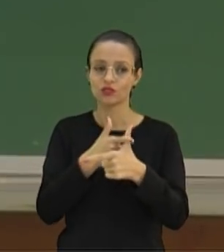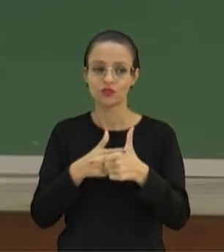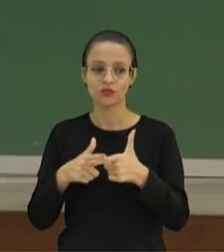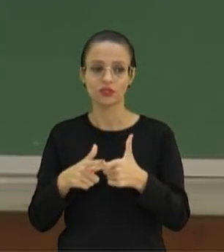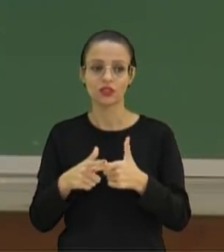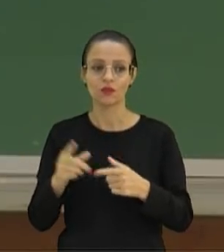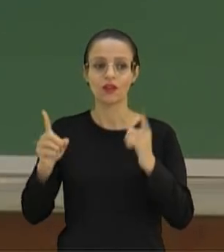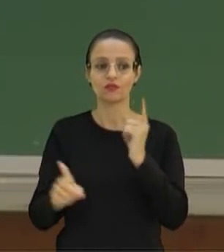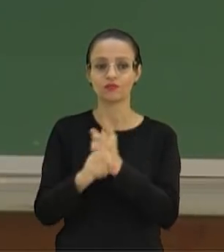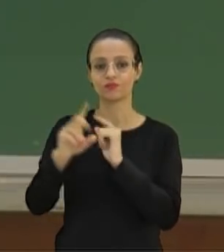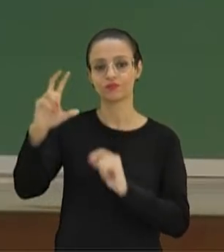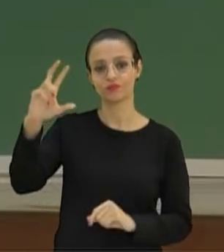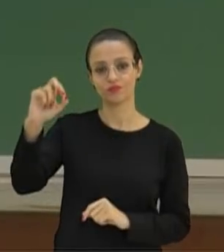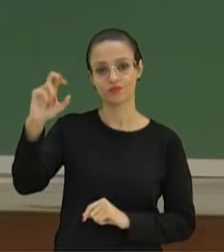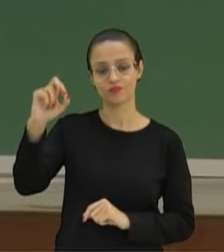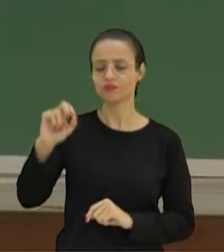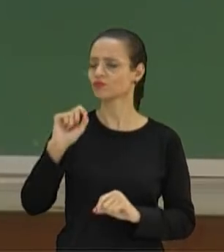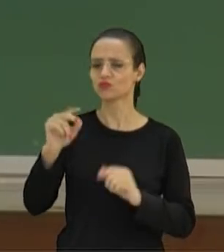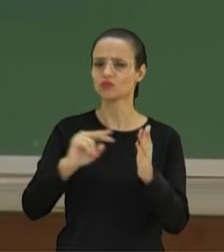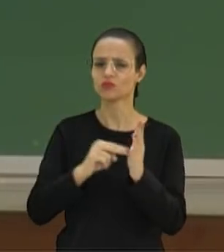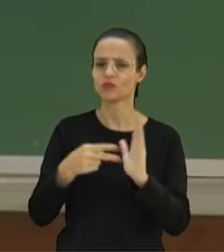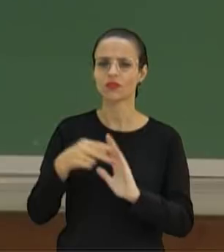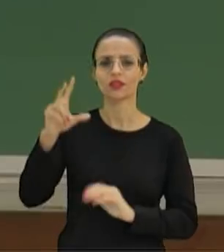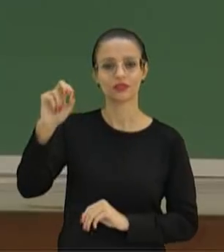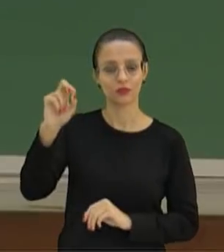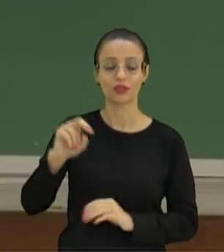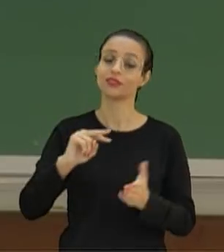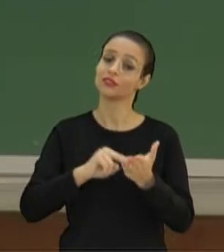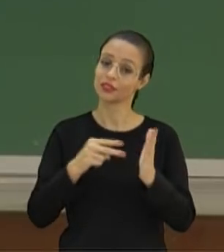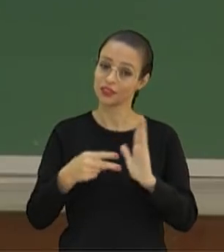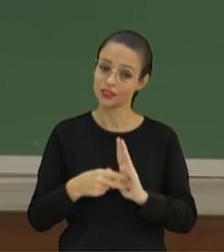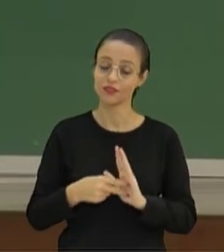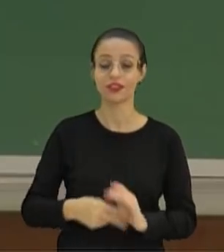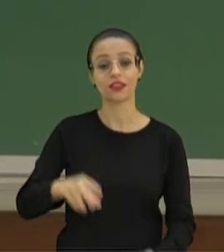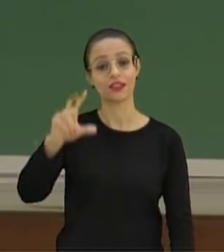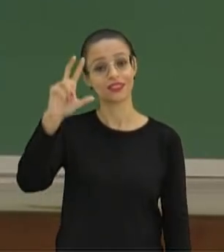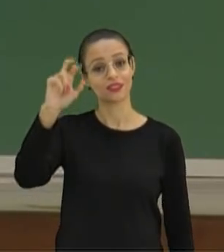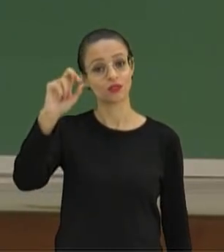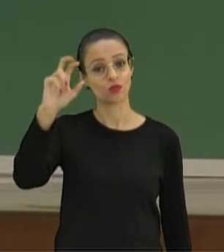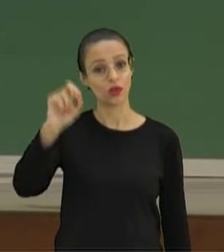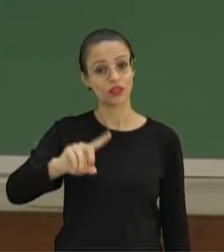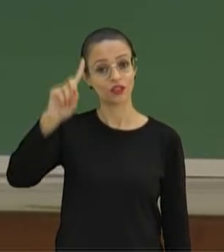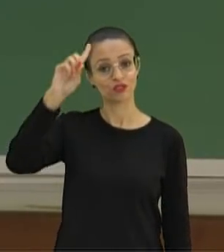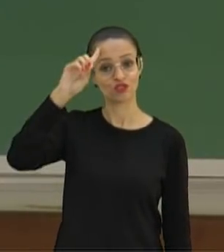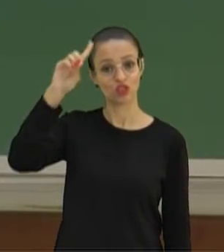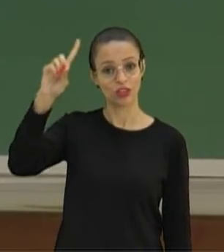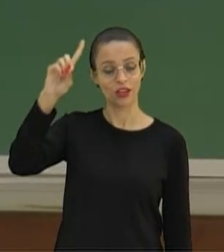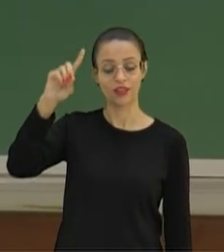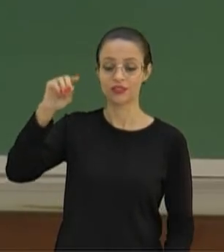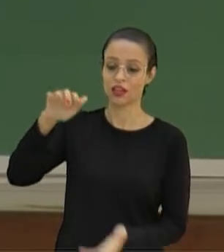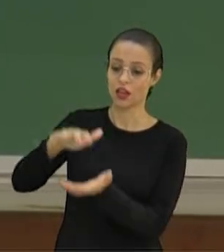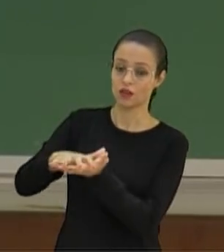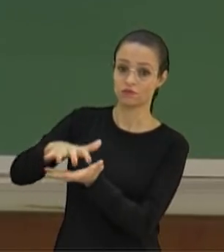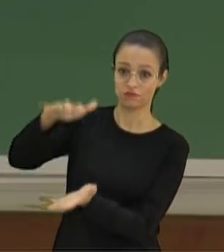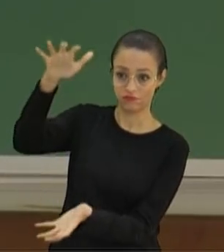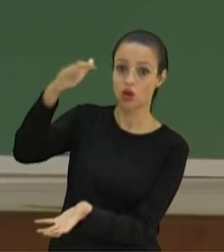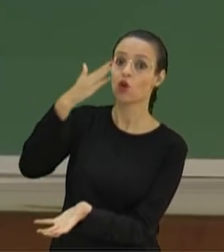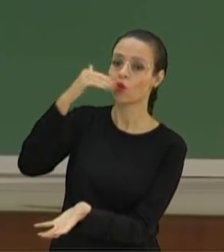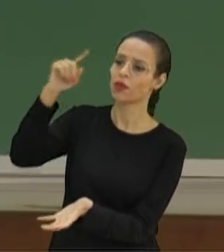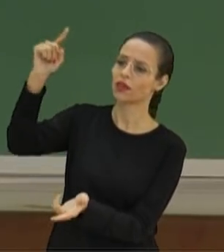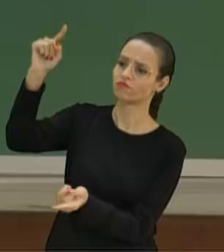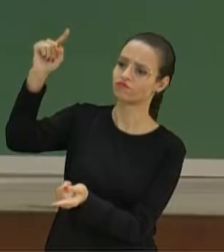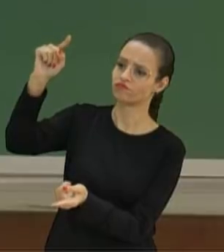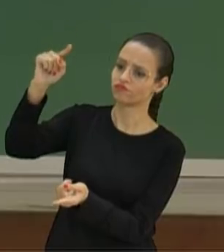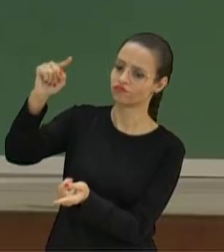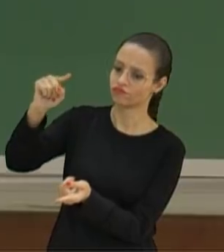vai dar 50. O que significa 50? Significa que são 50 dias que vai durar a nossa ração.